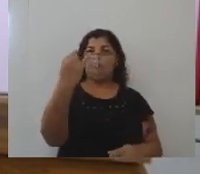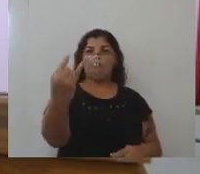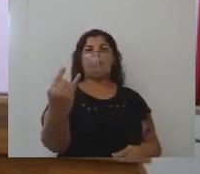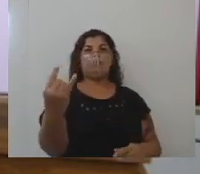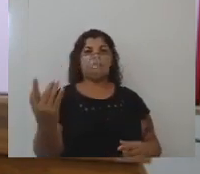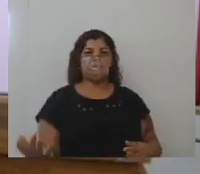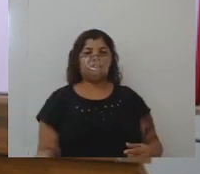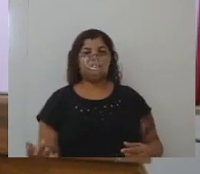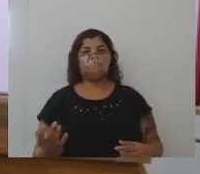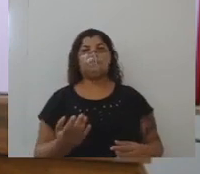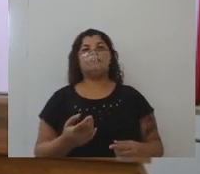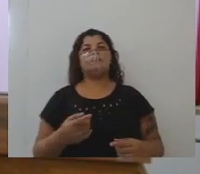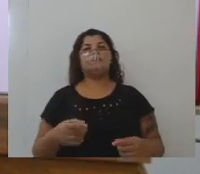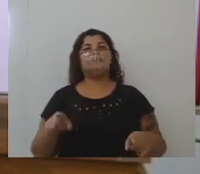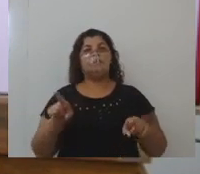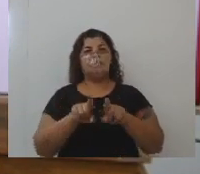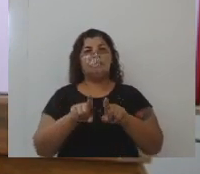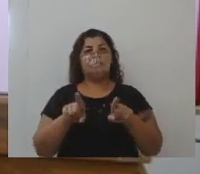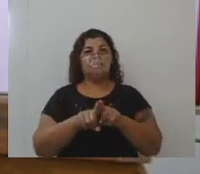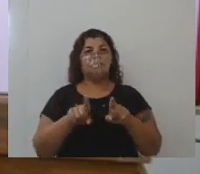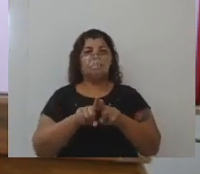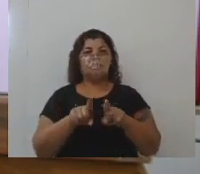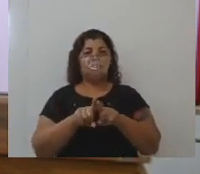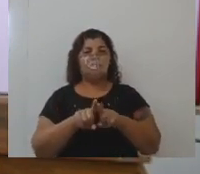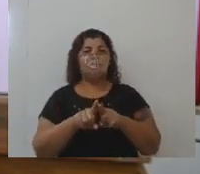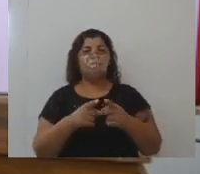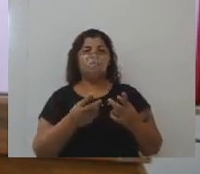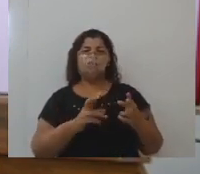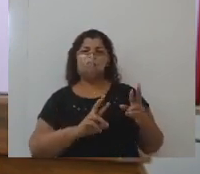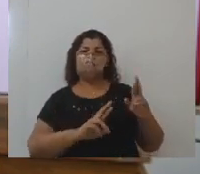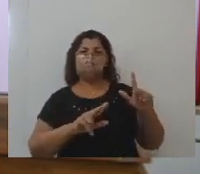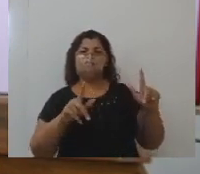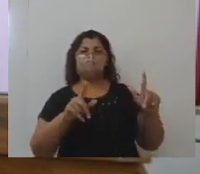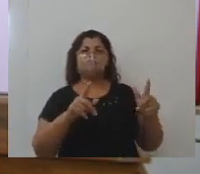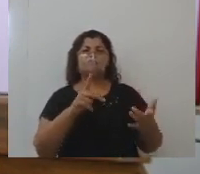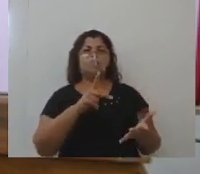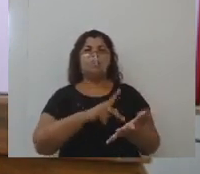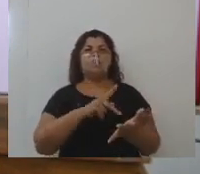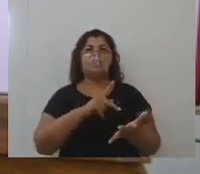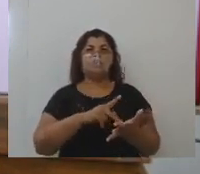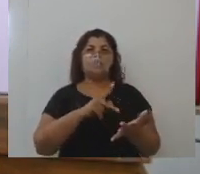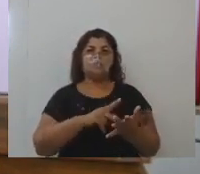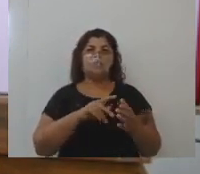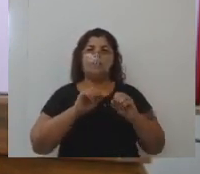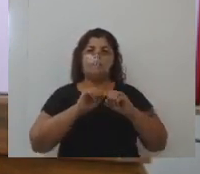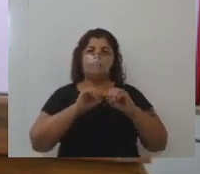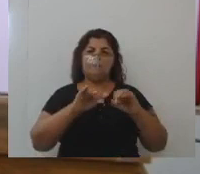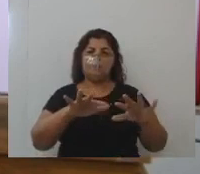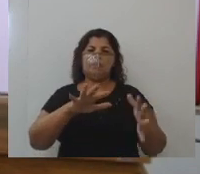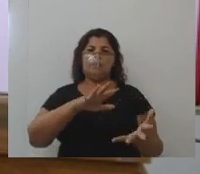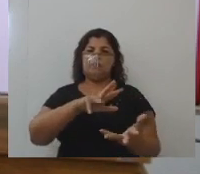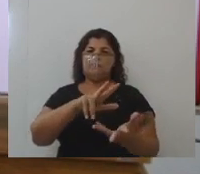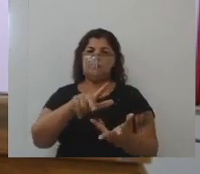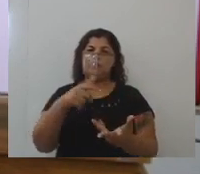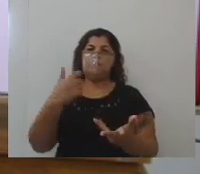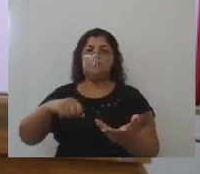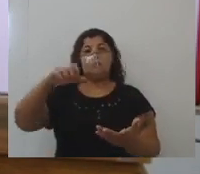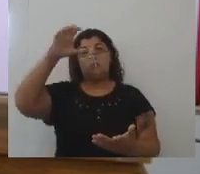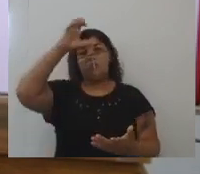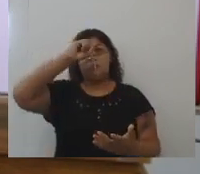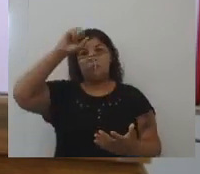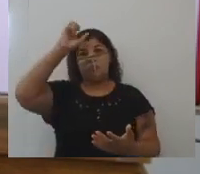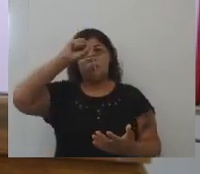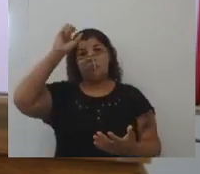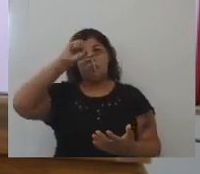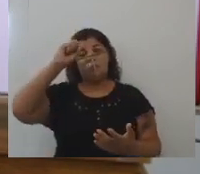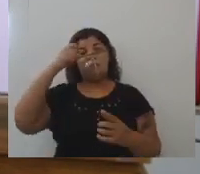vai voltar para aquela ideia de estranhamento da realidade, certo? E aí a pandemia tem muito a ensinar para a gente. Depois que a